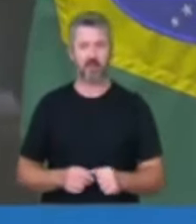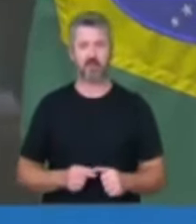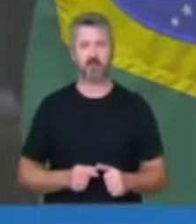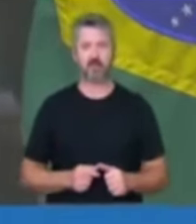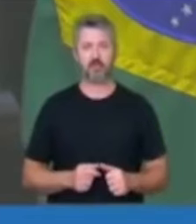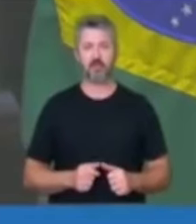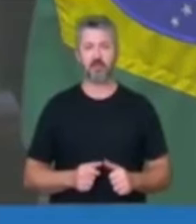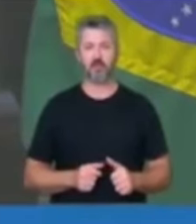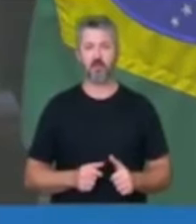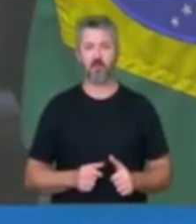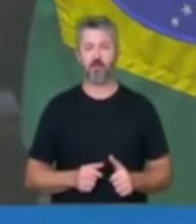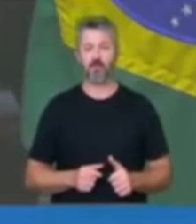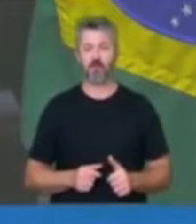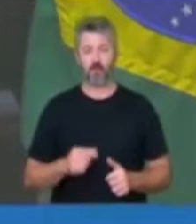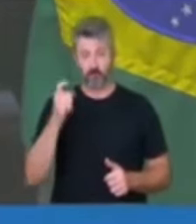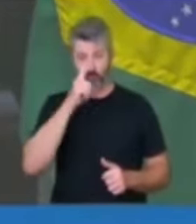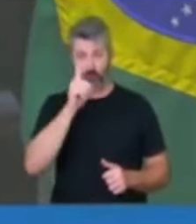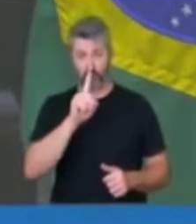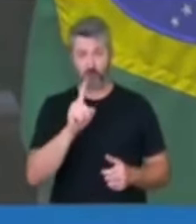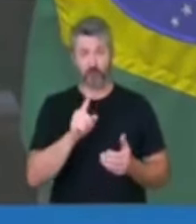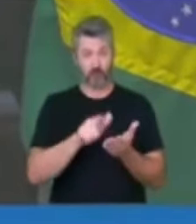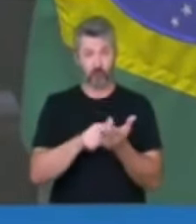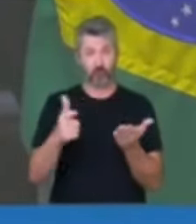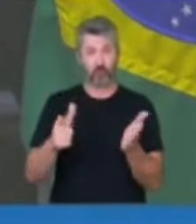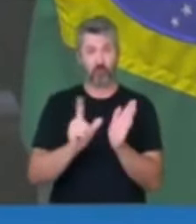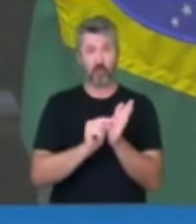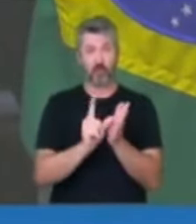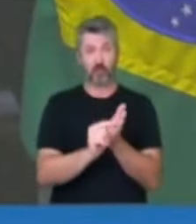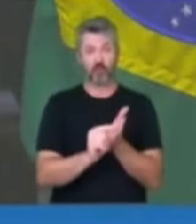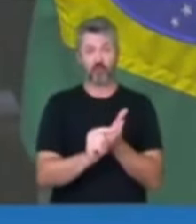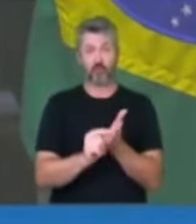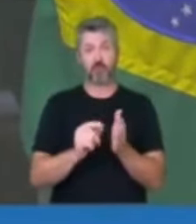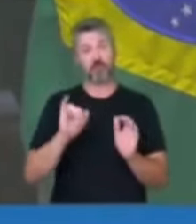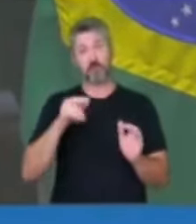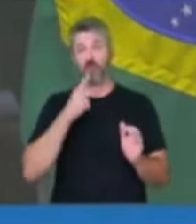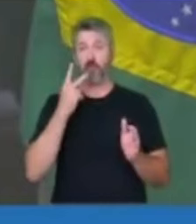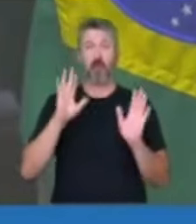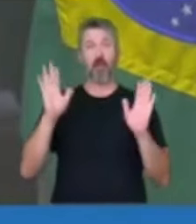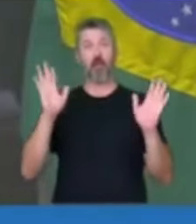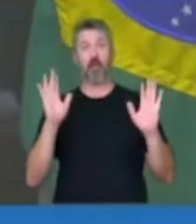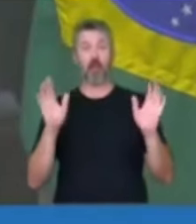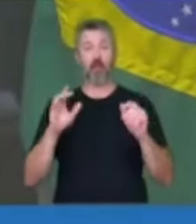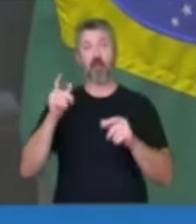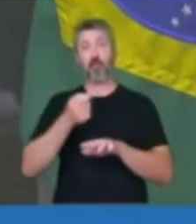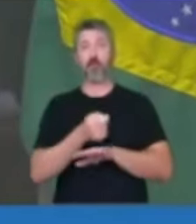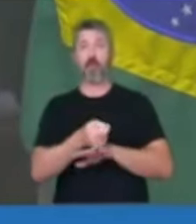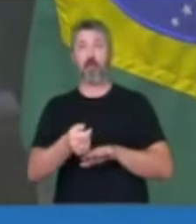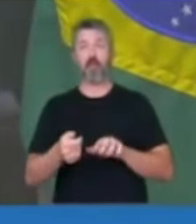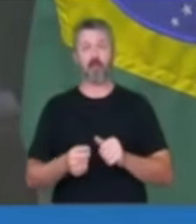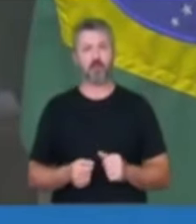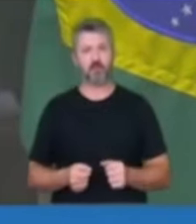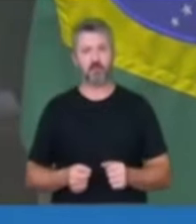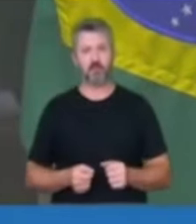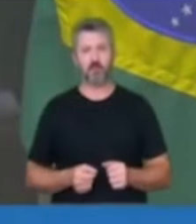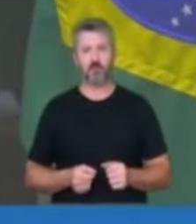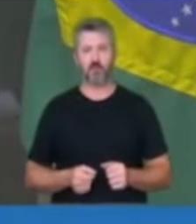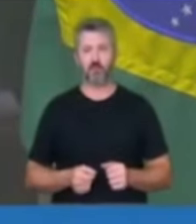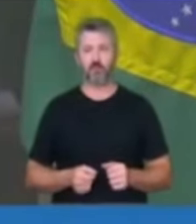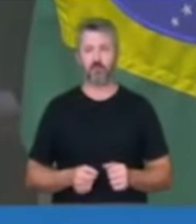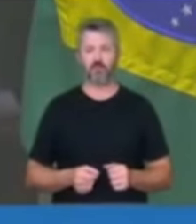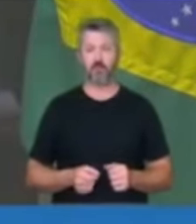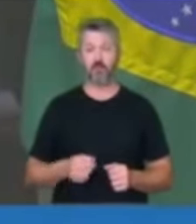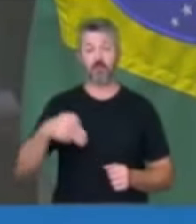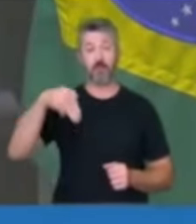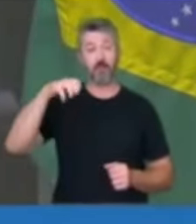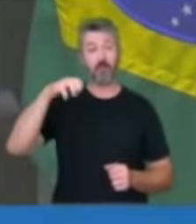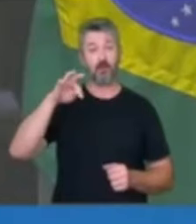para não me deixar mentir eu vou ler a matéria da Imprensa porque hoje se a gente falar alguma coisa eles falam que é fake News matéria do